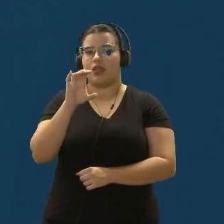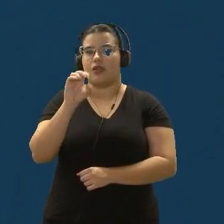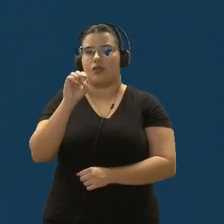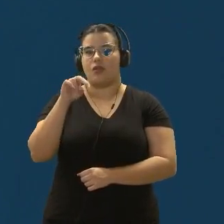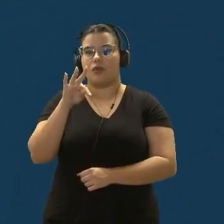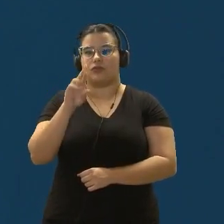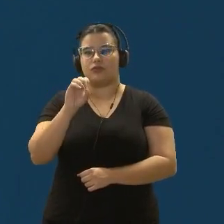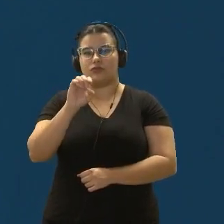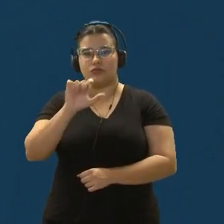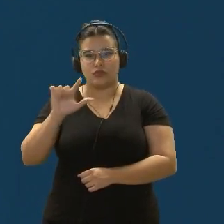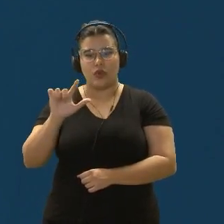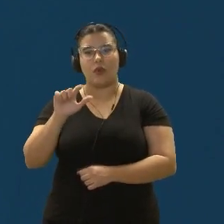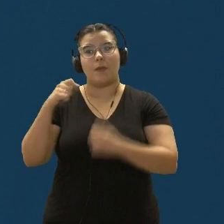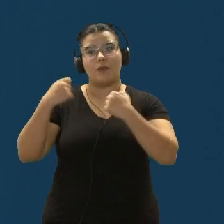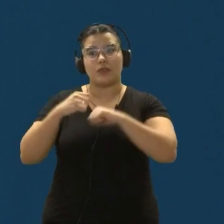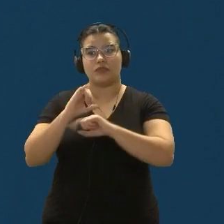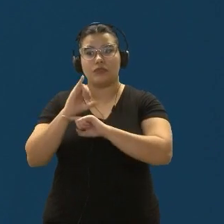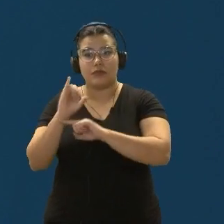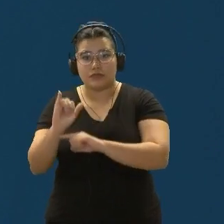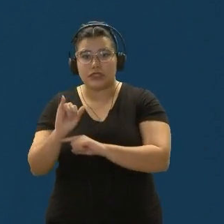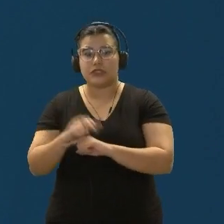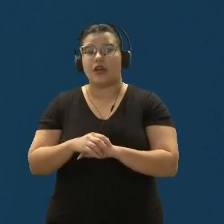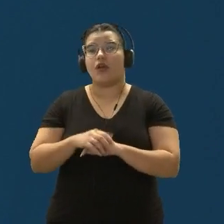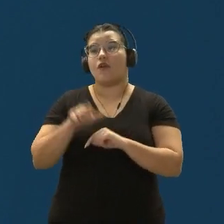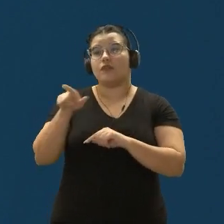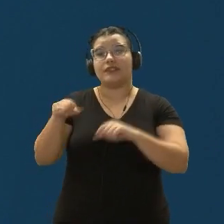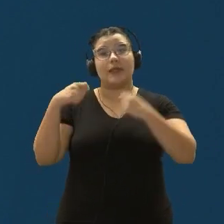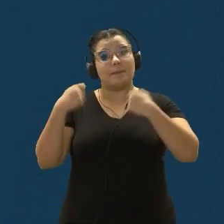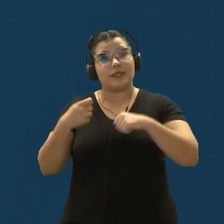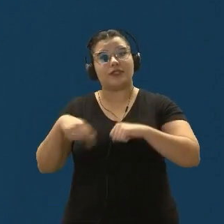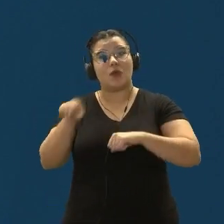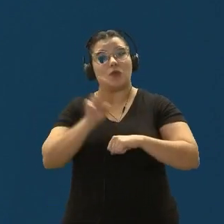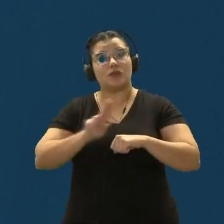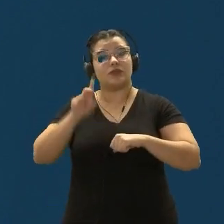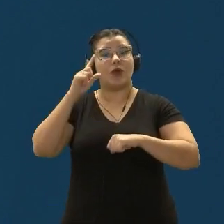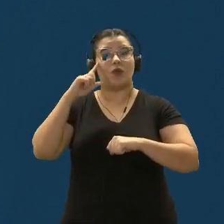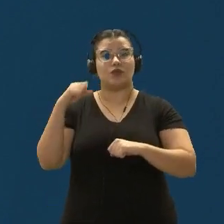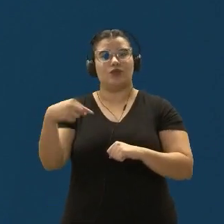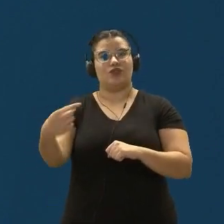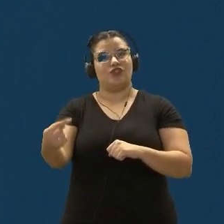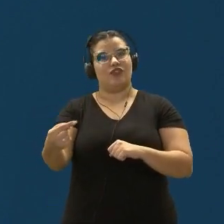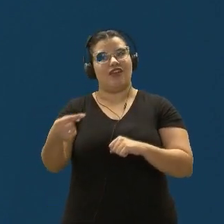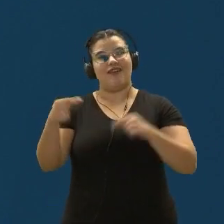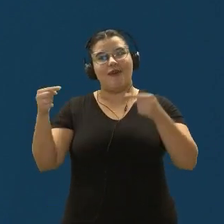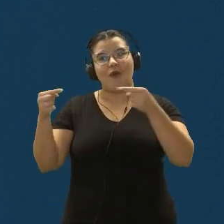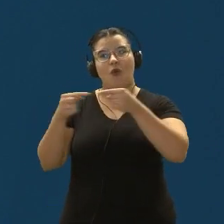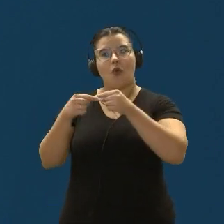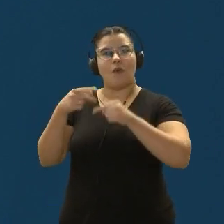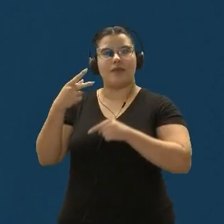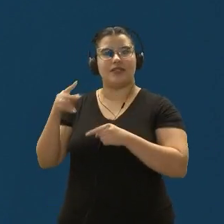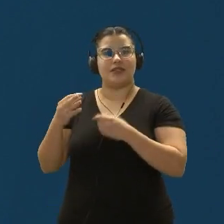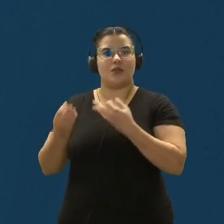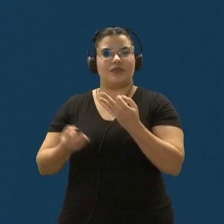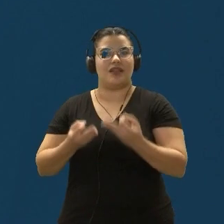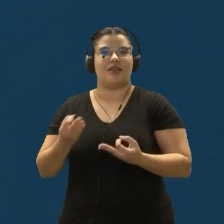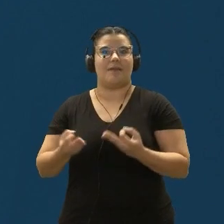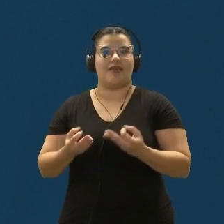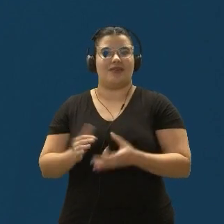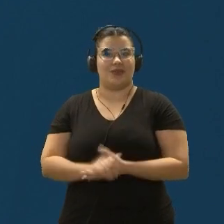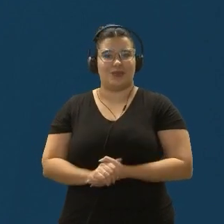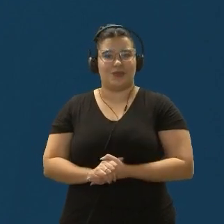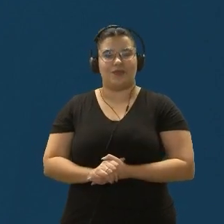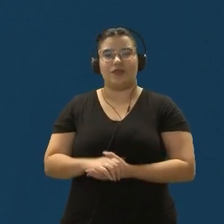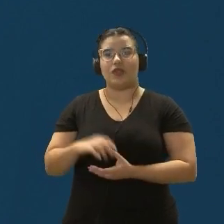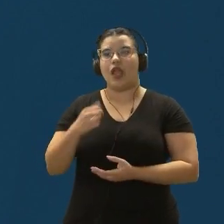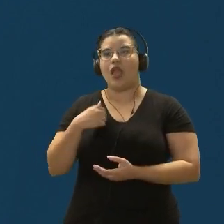entender que a gente diga ao paciente, você precisa usar isso todo dia. Faz parte do seu tratamento. Não é simplesmente